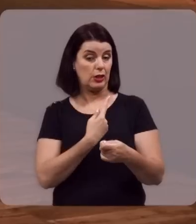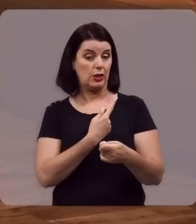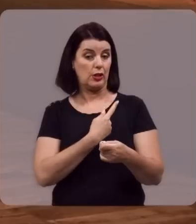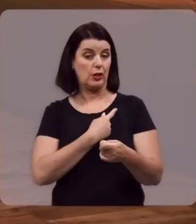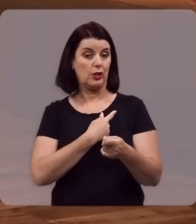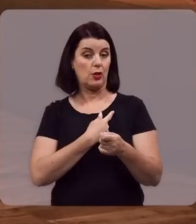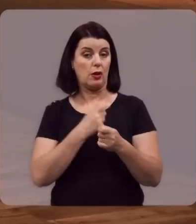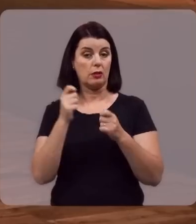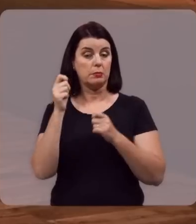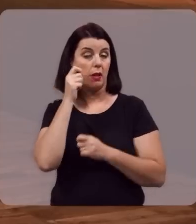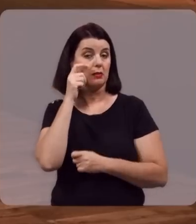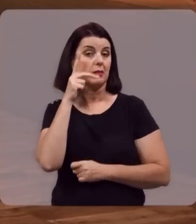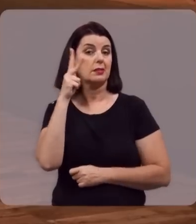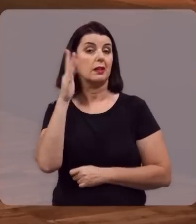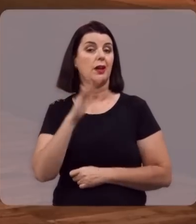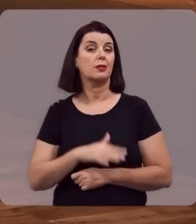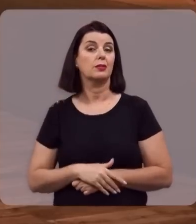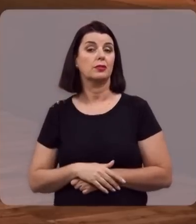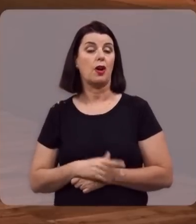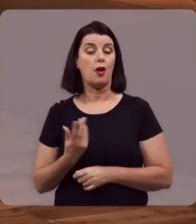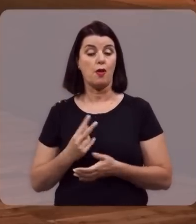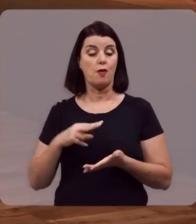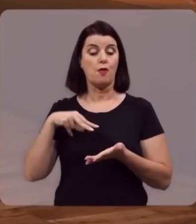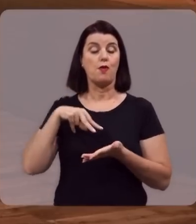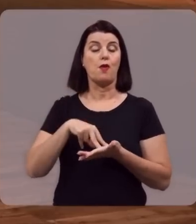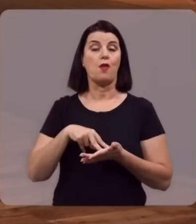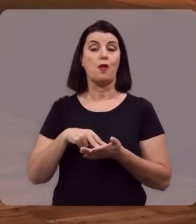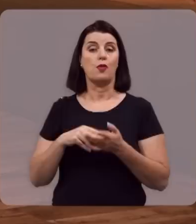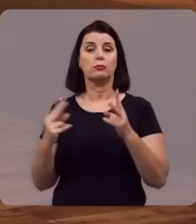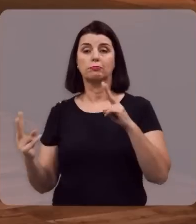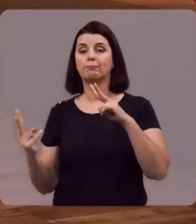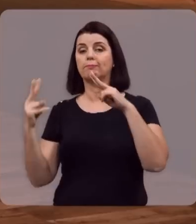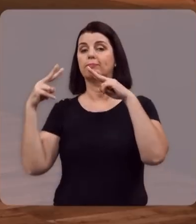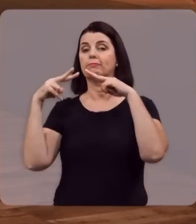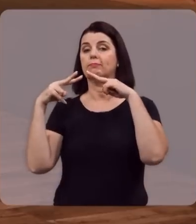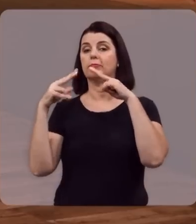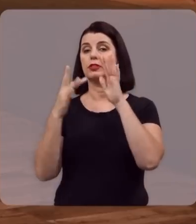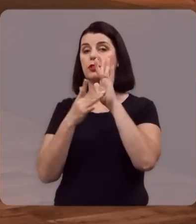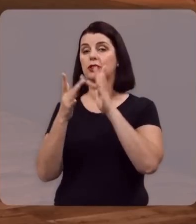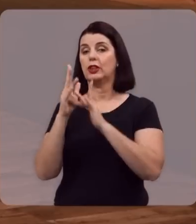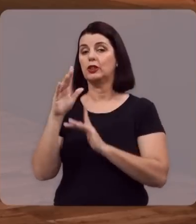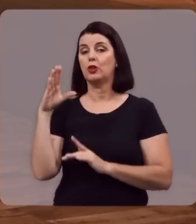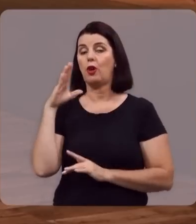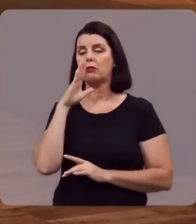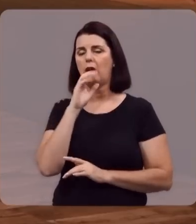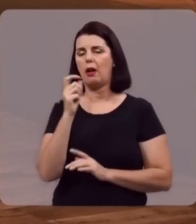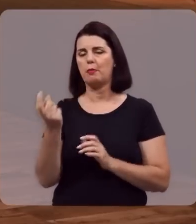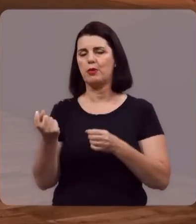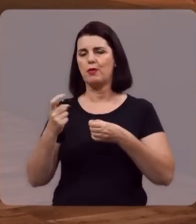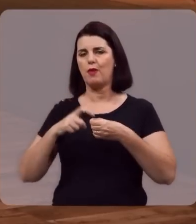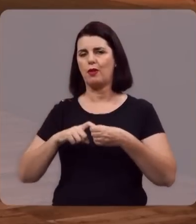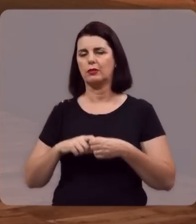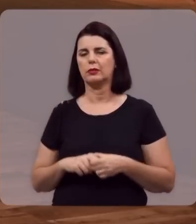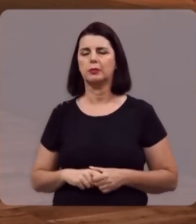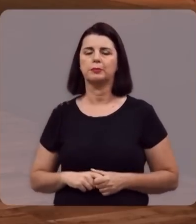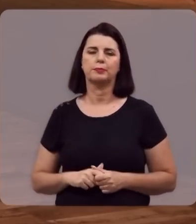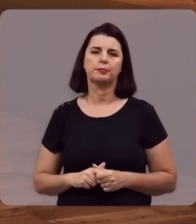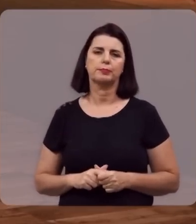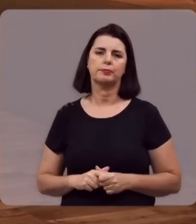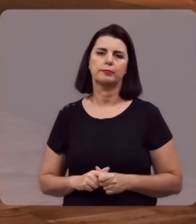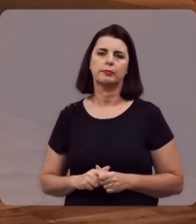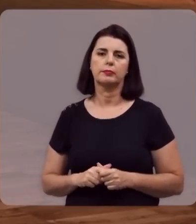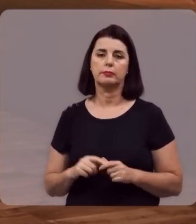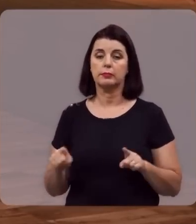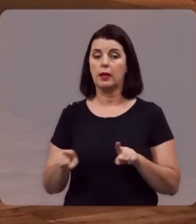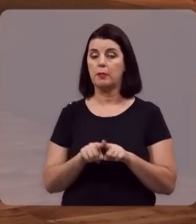nós antenemos e levantemos a nossa atenção, que Jesus breve voltará.